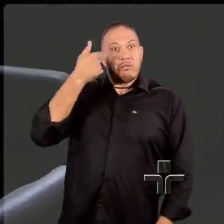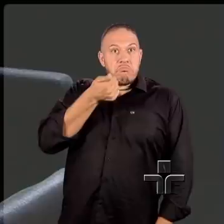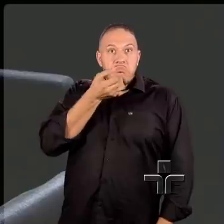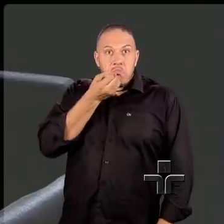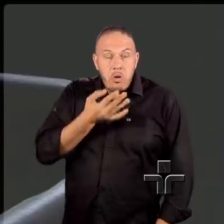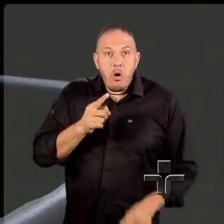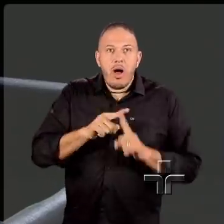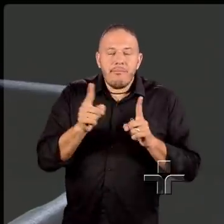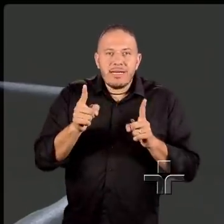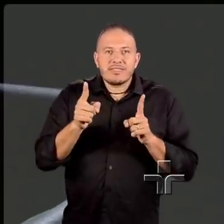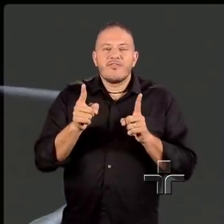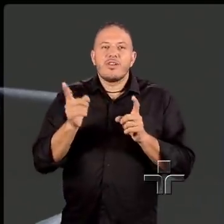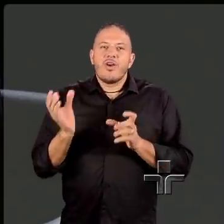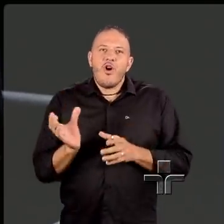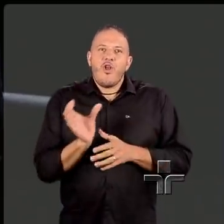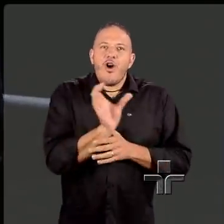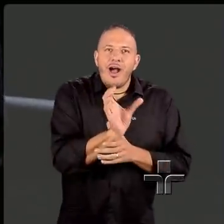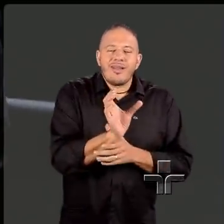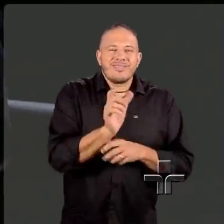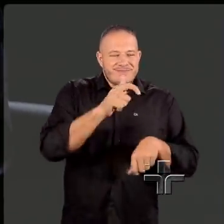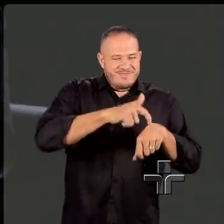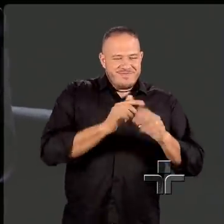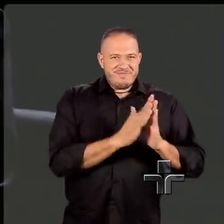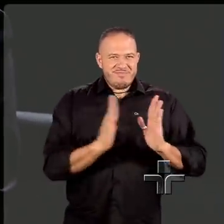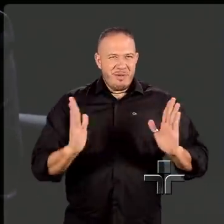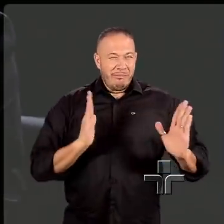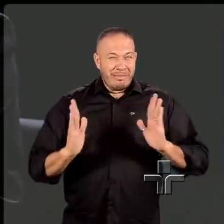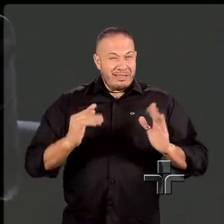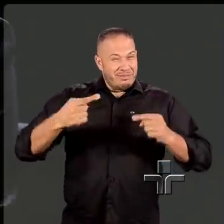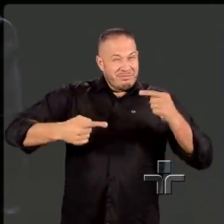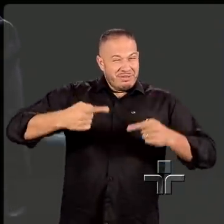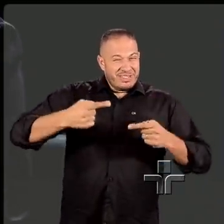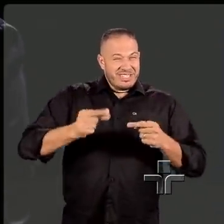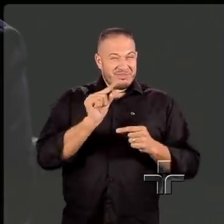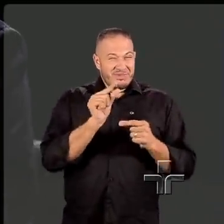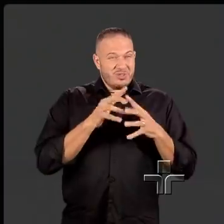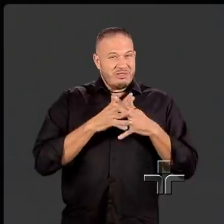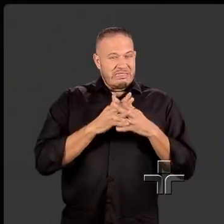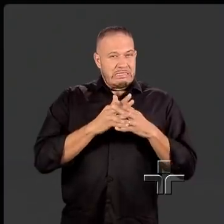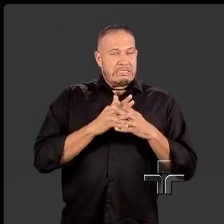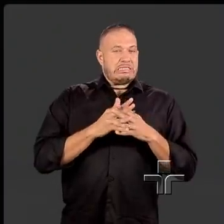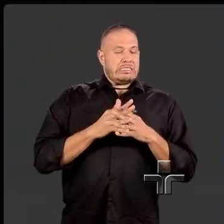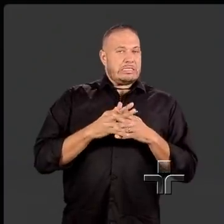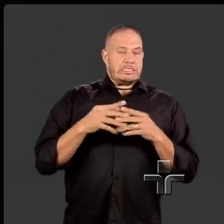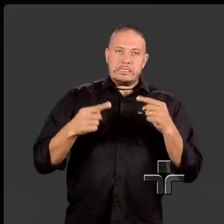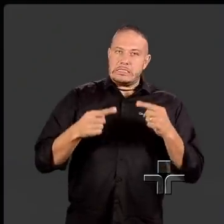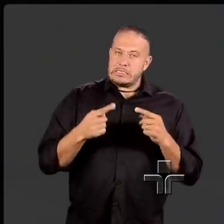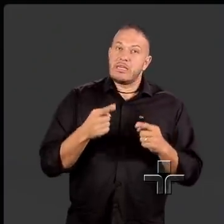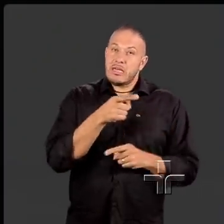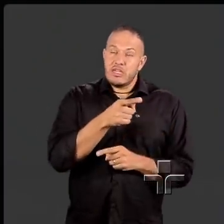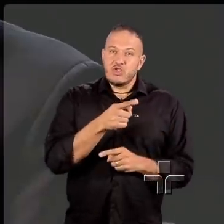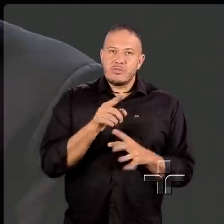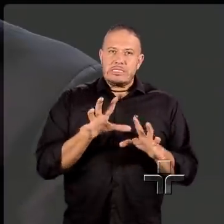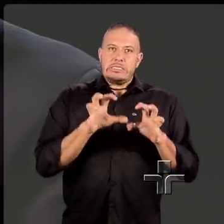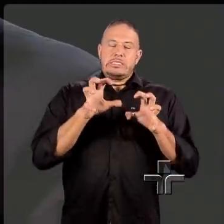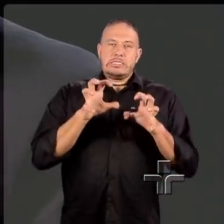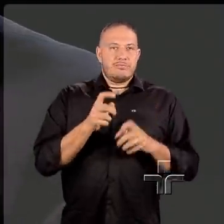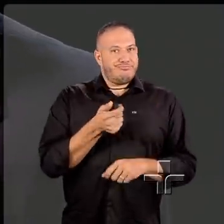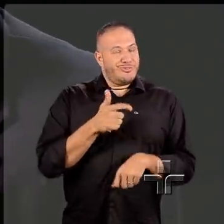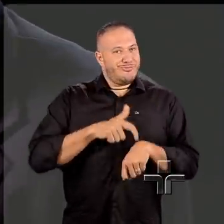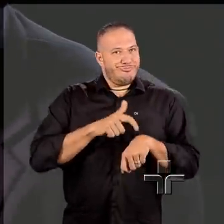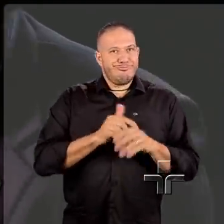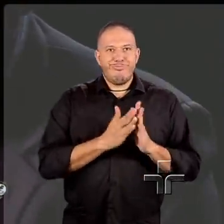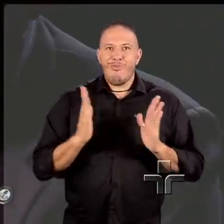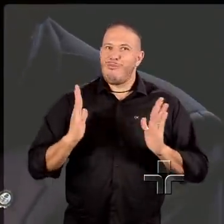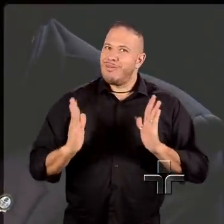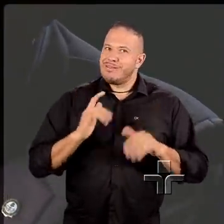mas que foi introduzida dentro de um tempo político, digamos, um pouco assodado. E isso levou a tensões. E com